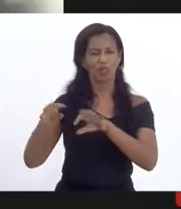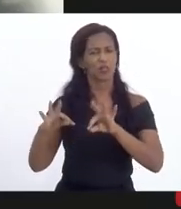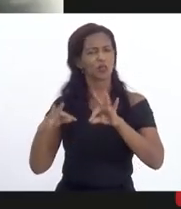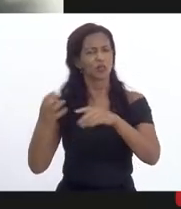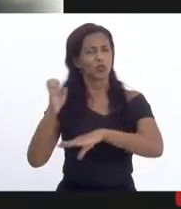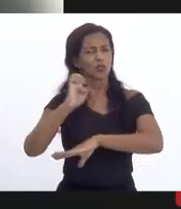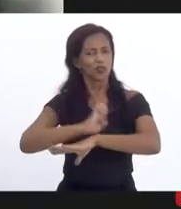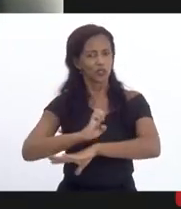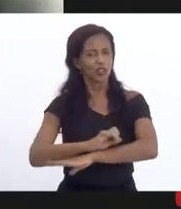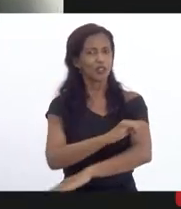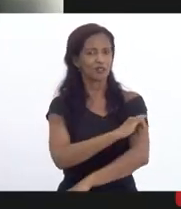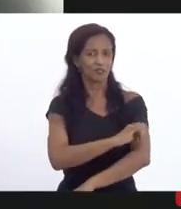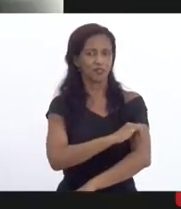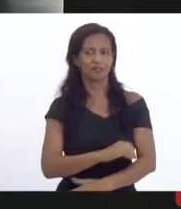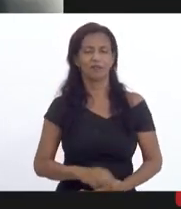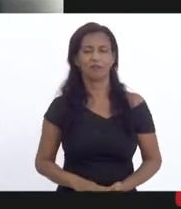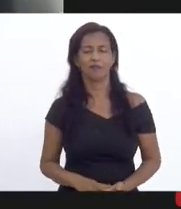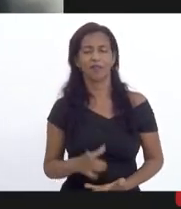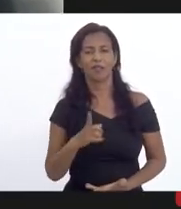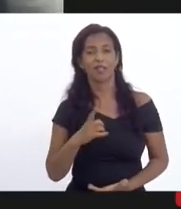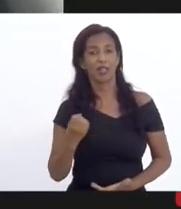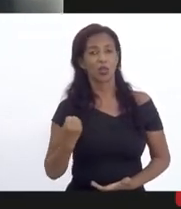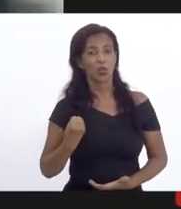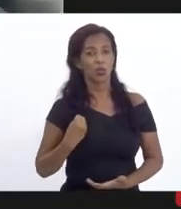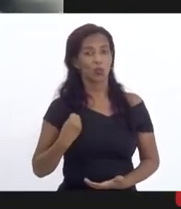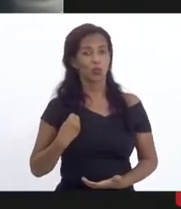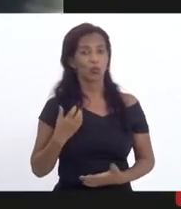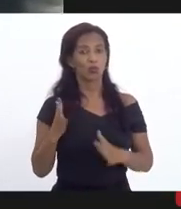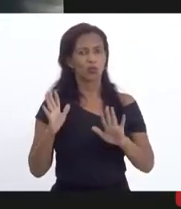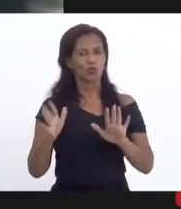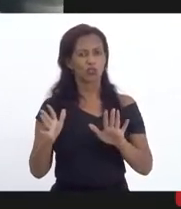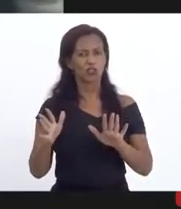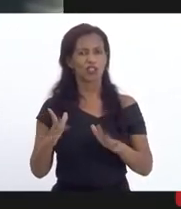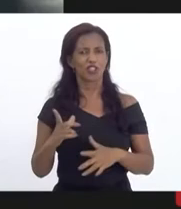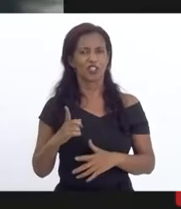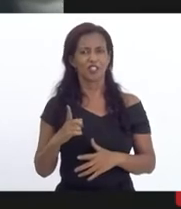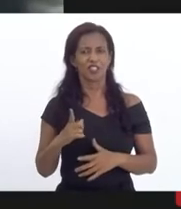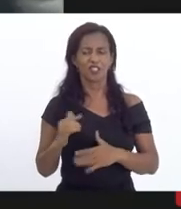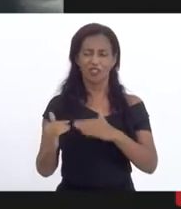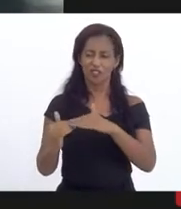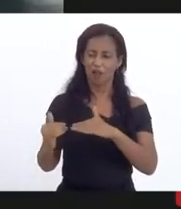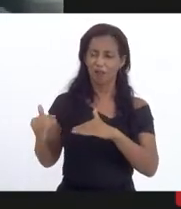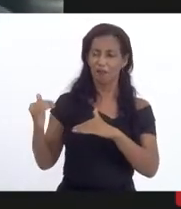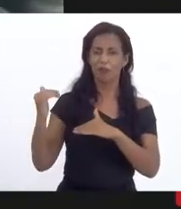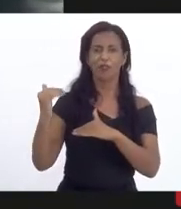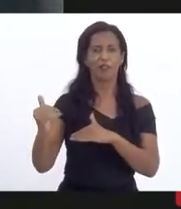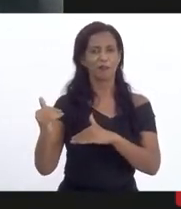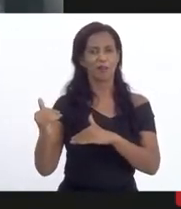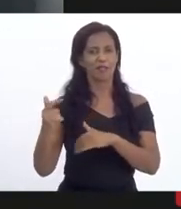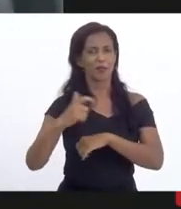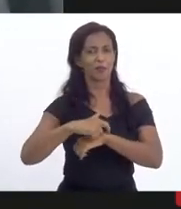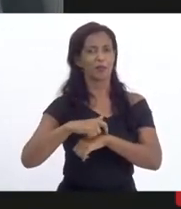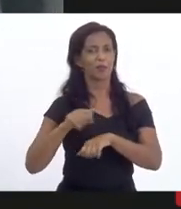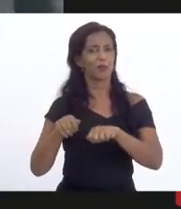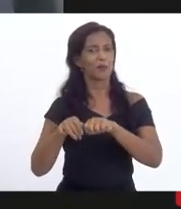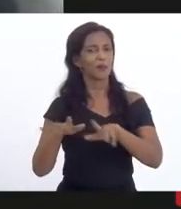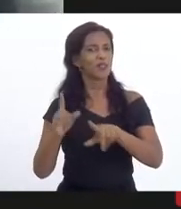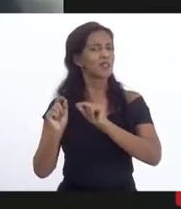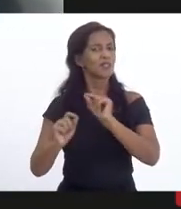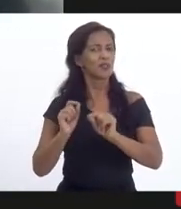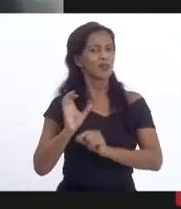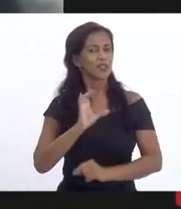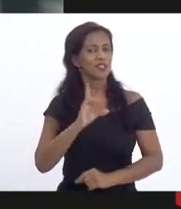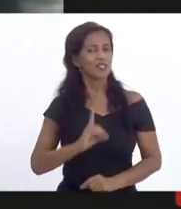estado do Rio de Janeiro. Tem números, deputados, que já suplantaram os números pré-pandemia. Isso quer dizer o quê? O